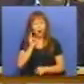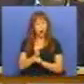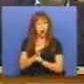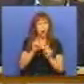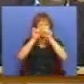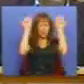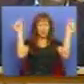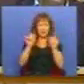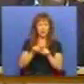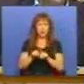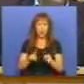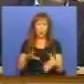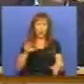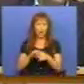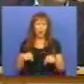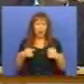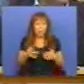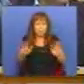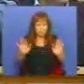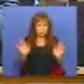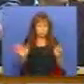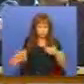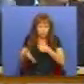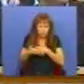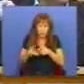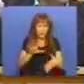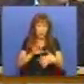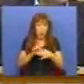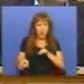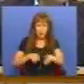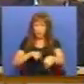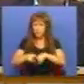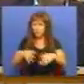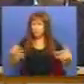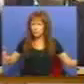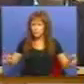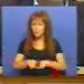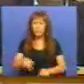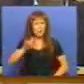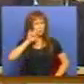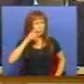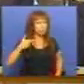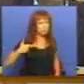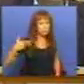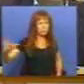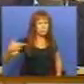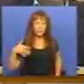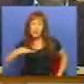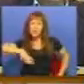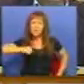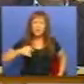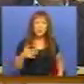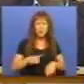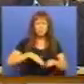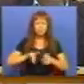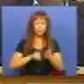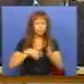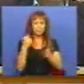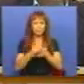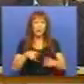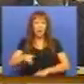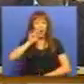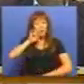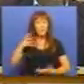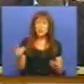sistema, o fechamento sobre si próprios, o corporativismo político e a defesa de situações estabelecidas. A